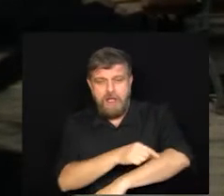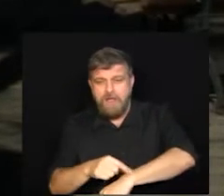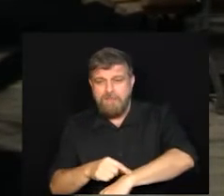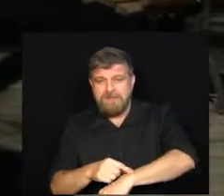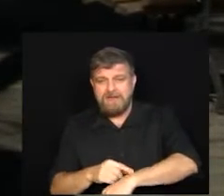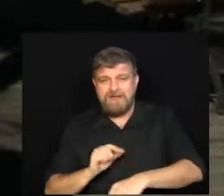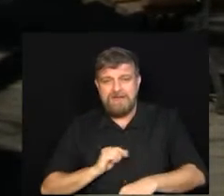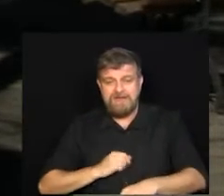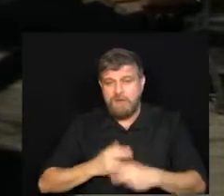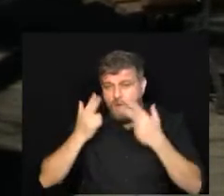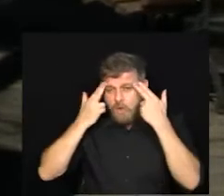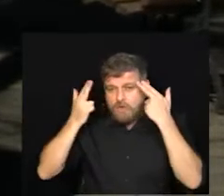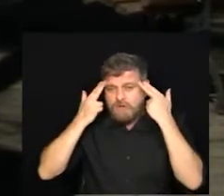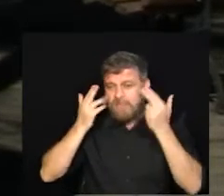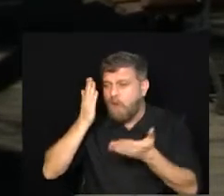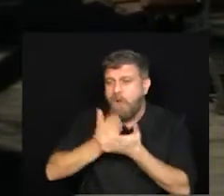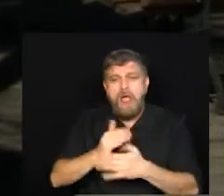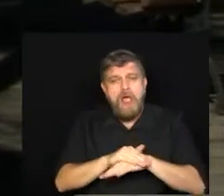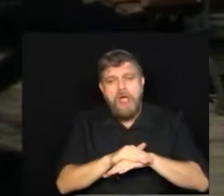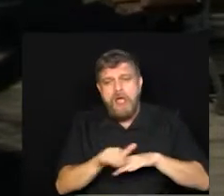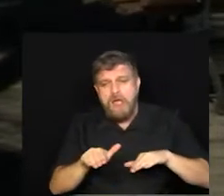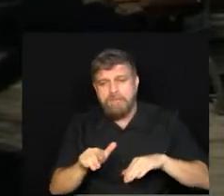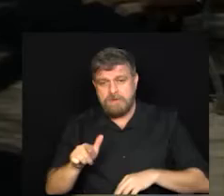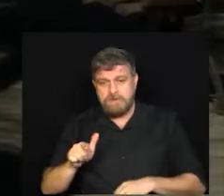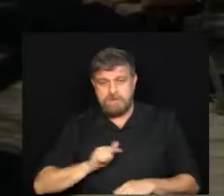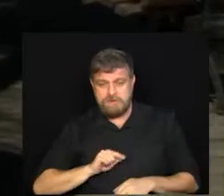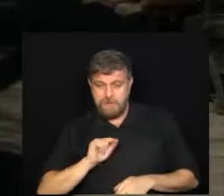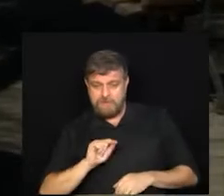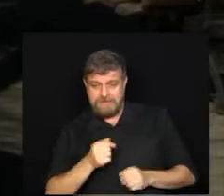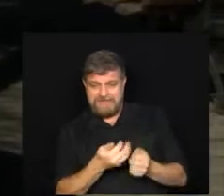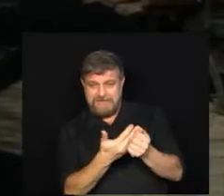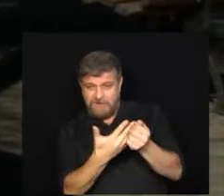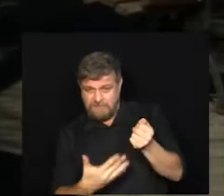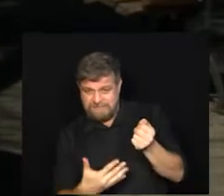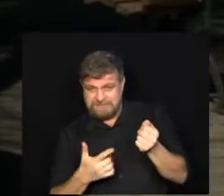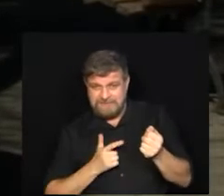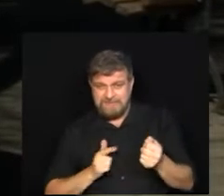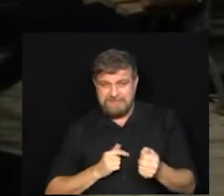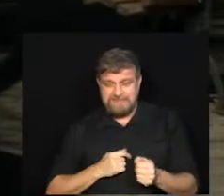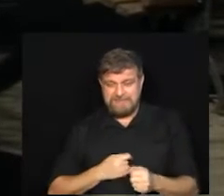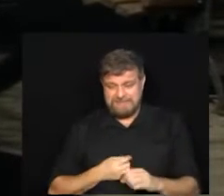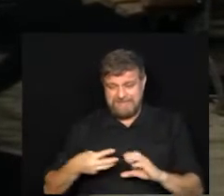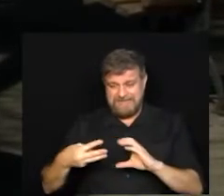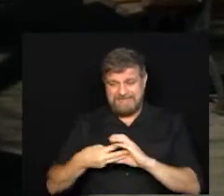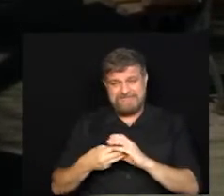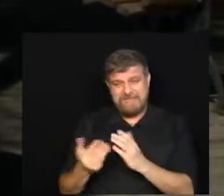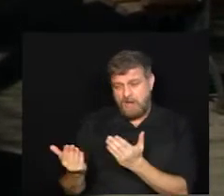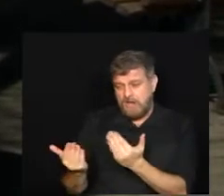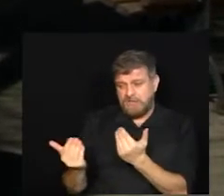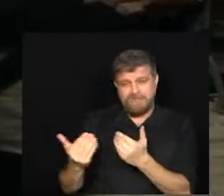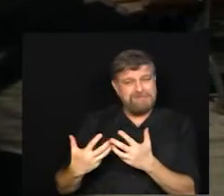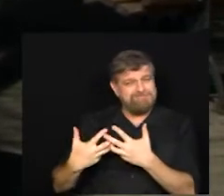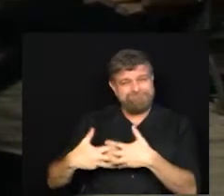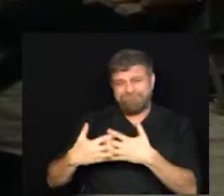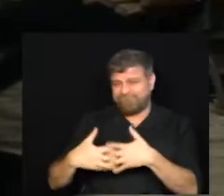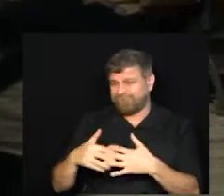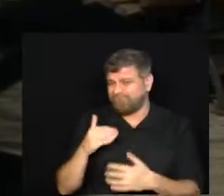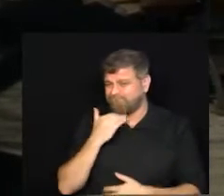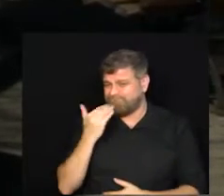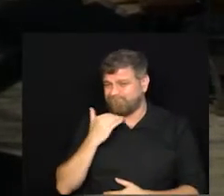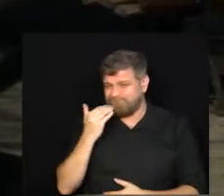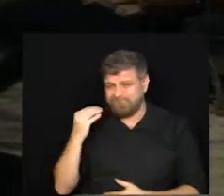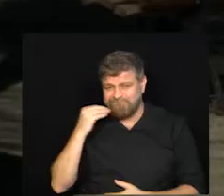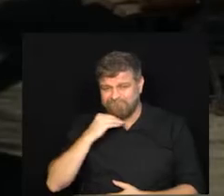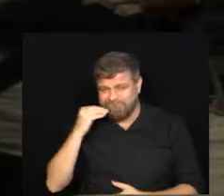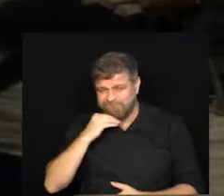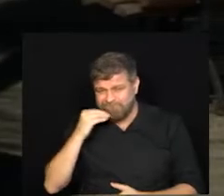as células normais. Então o que você tem é o seu sangue periférico invadido por células jovens, não funcionantes, geralmente da